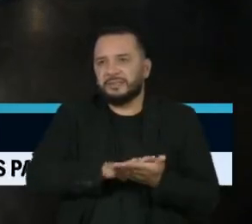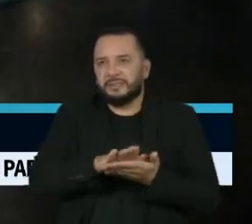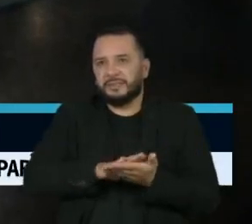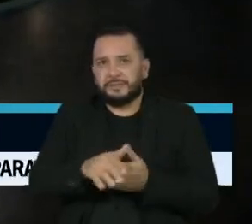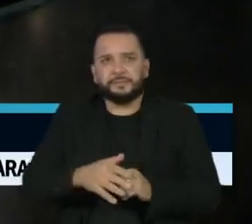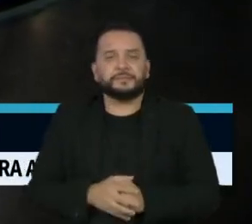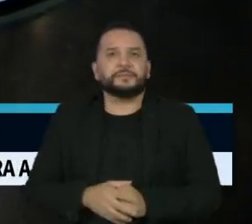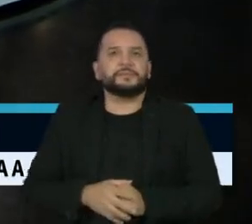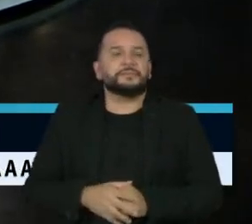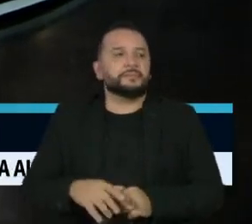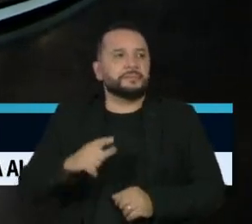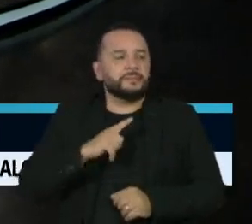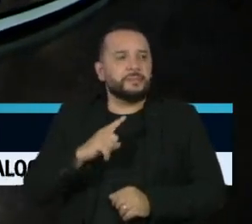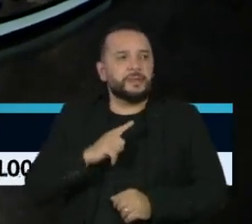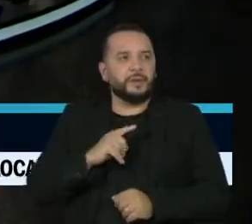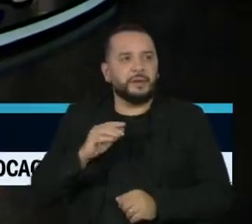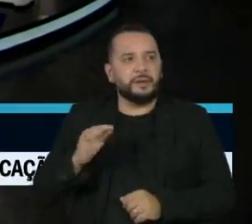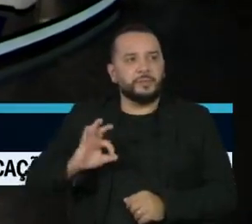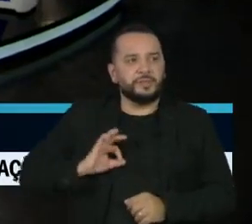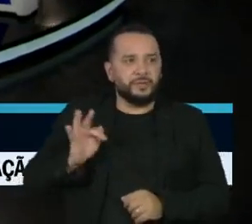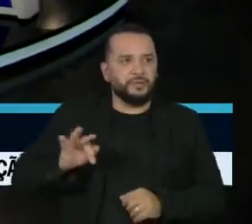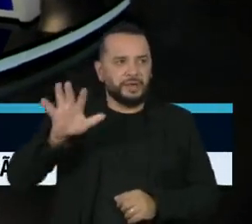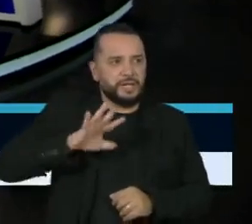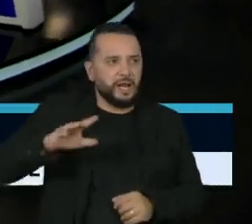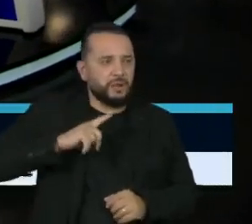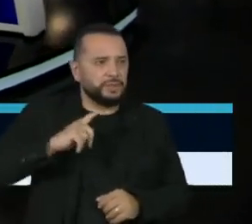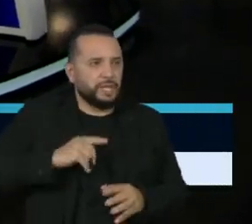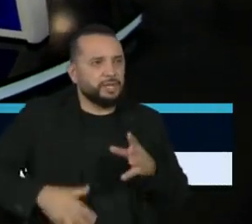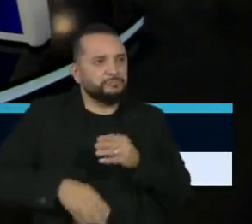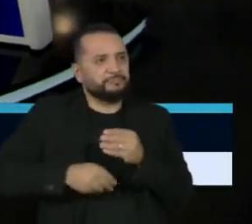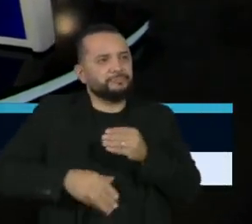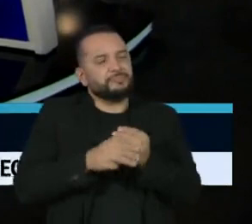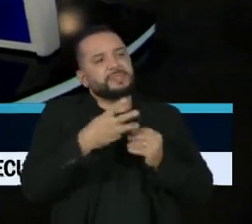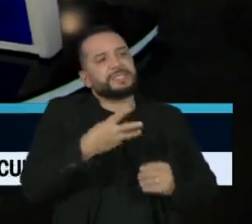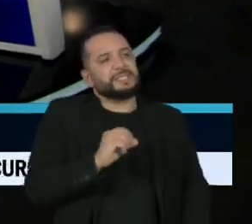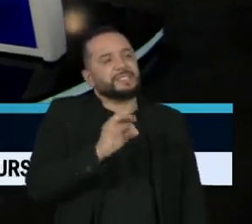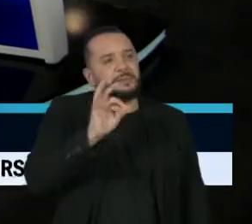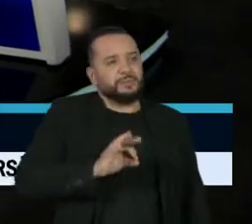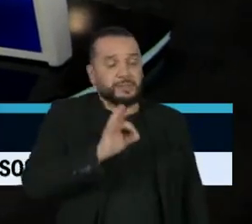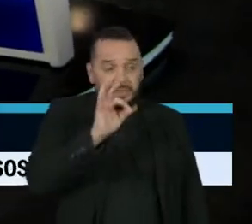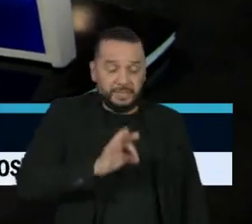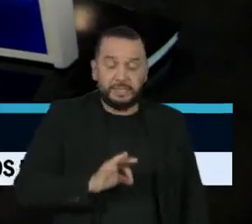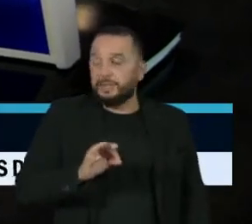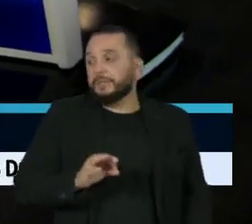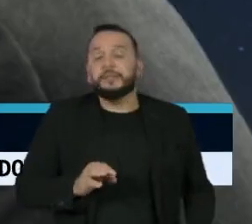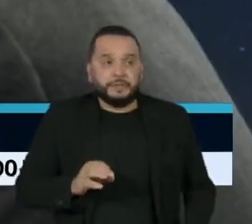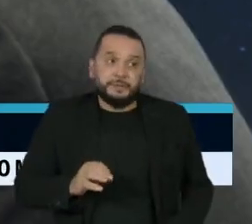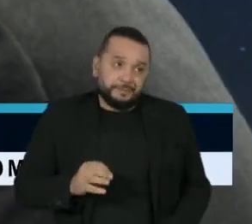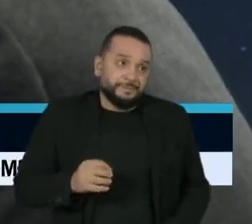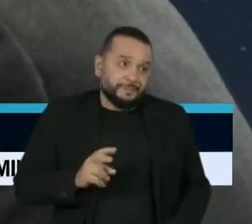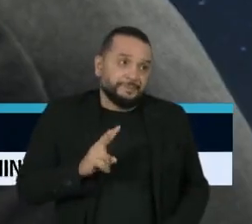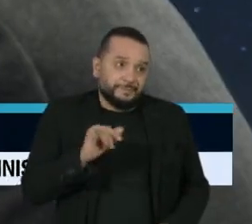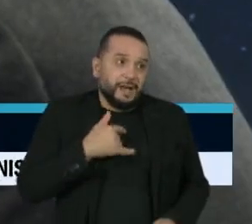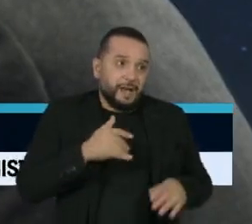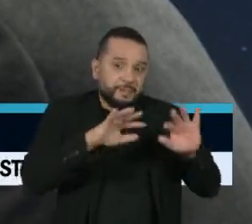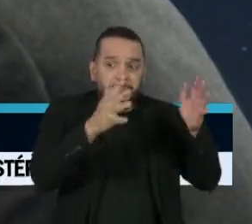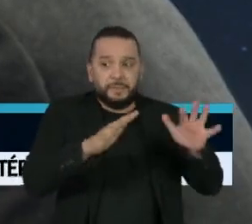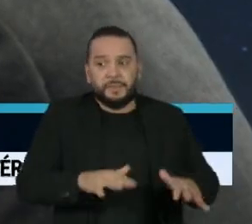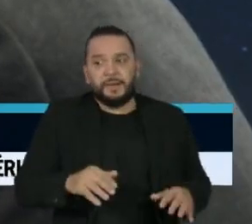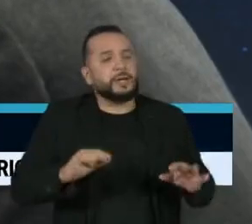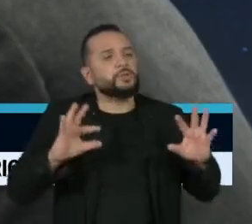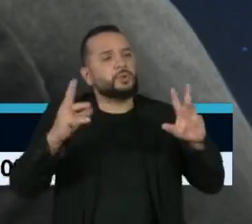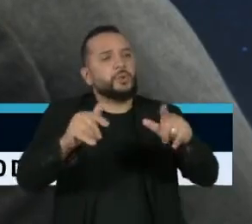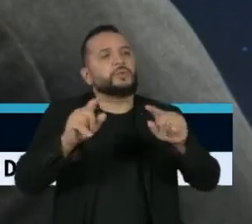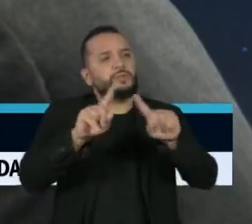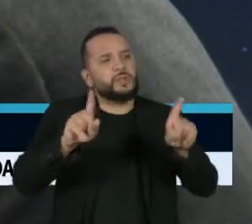Entre o reajuste para os policiais federais de 30%, que causaria um efeito cascata, e esse para todo o funcionalismo de 5%,